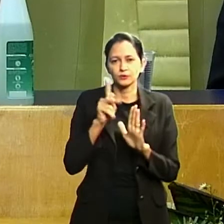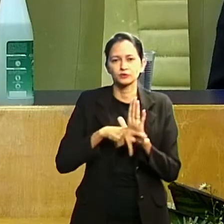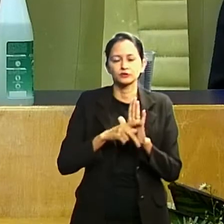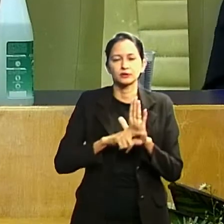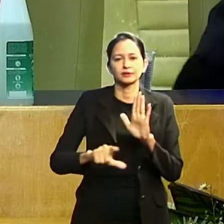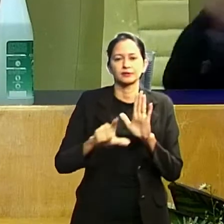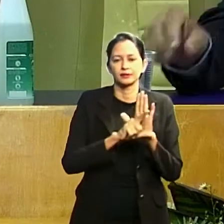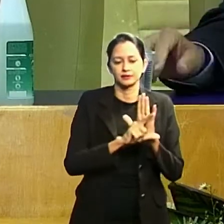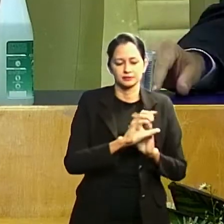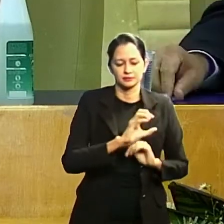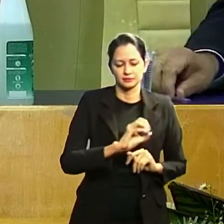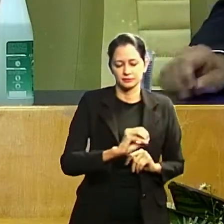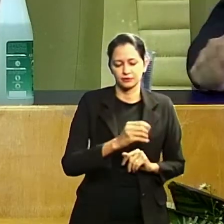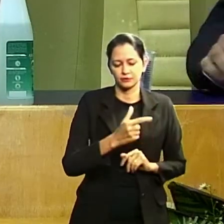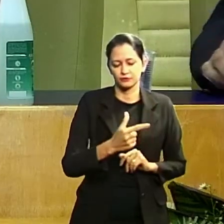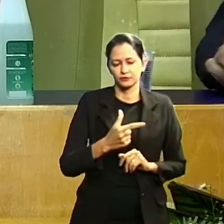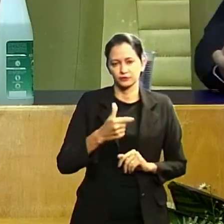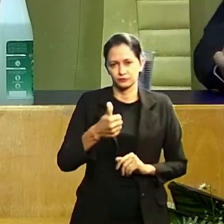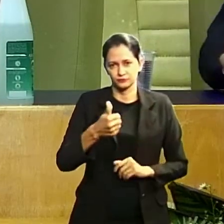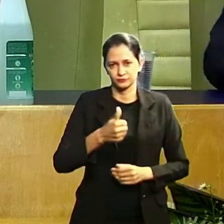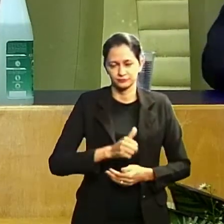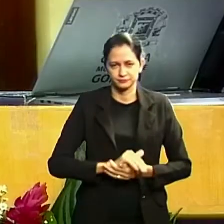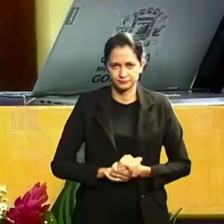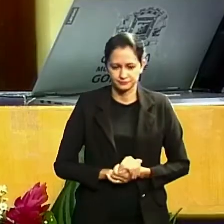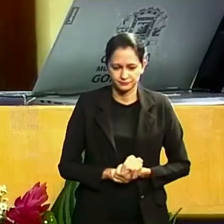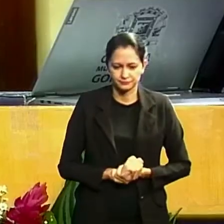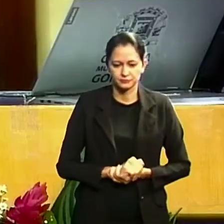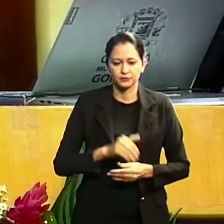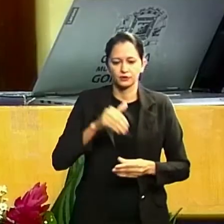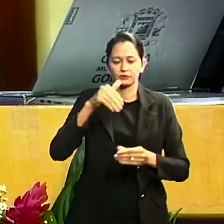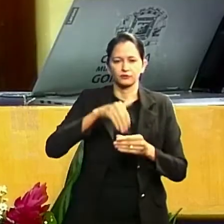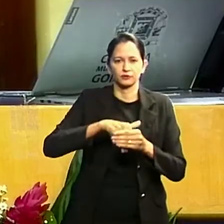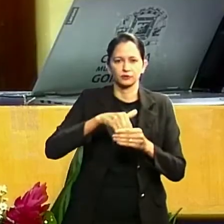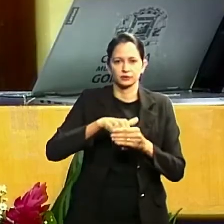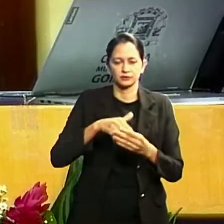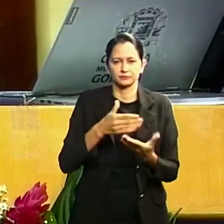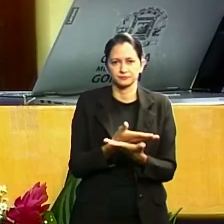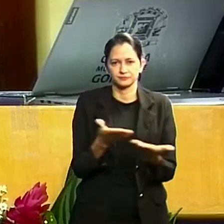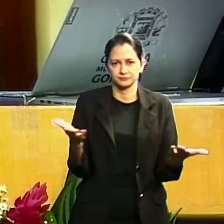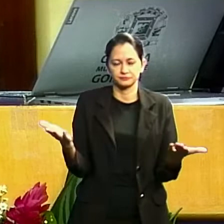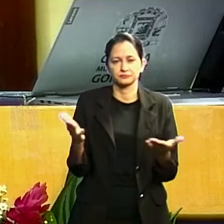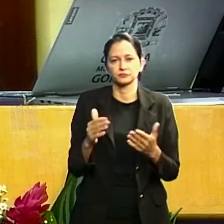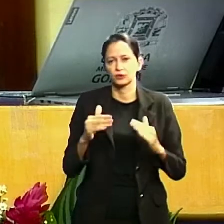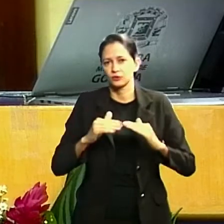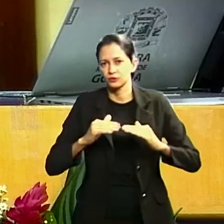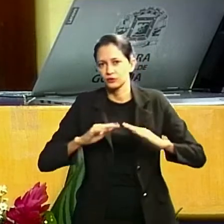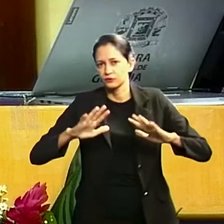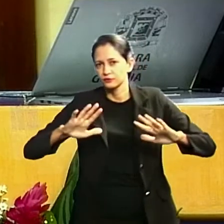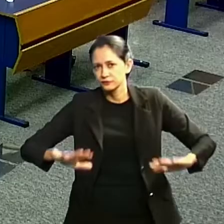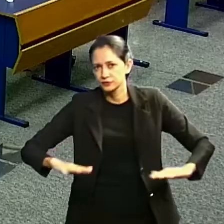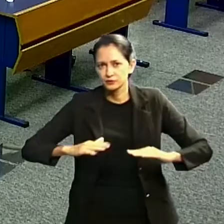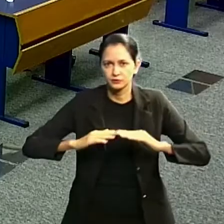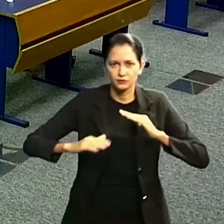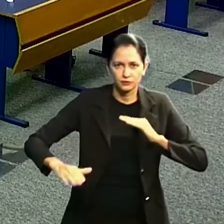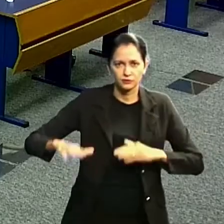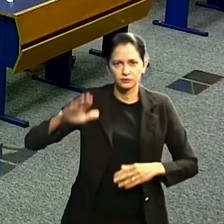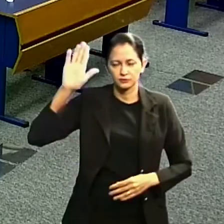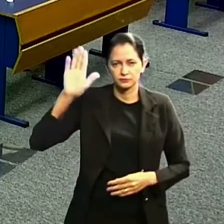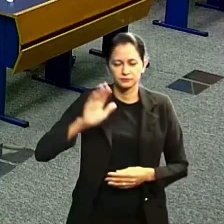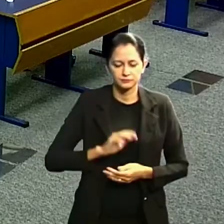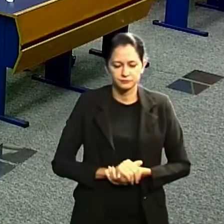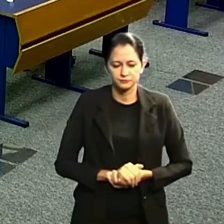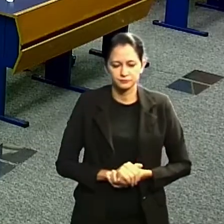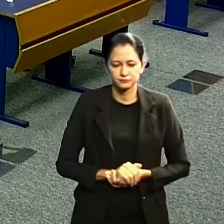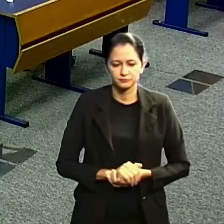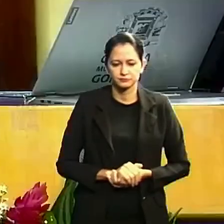lei 021. Em votação, pedido de inversão, senhores vereadores favoráveis, permaneçam como estão, os